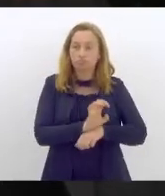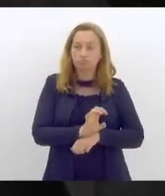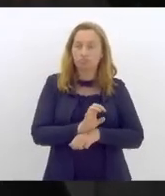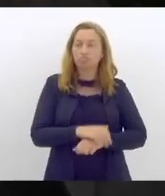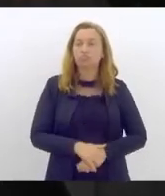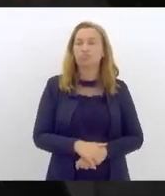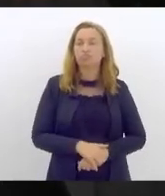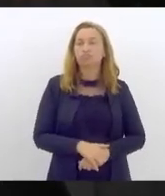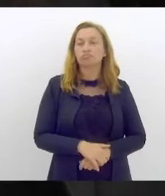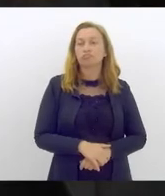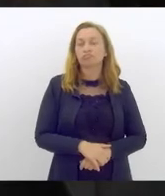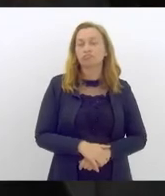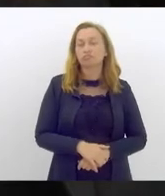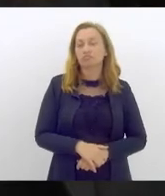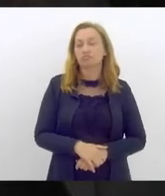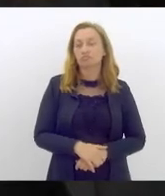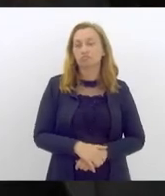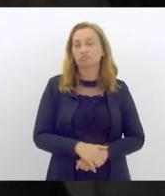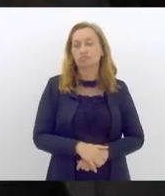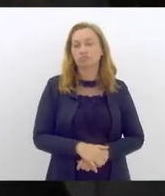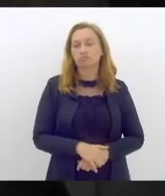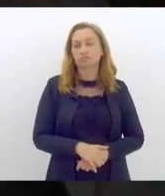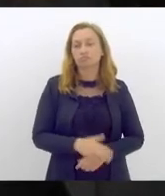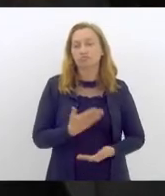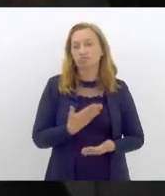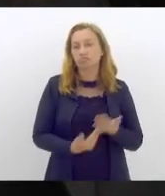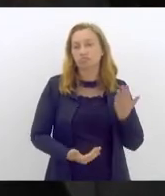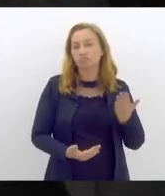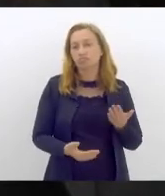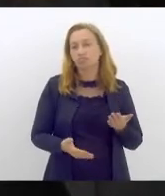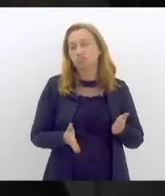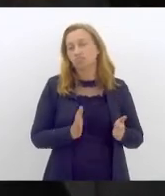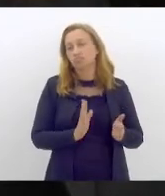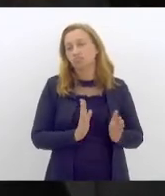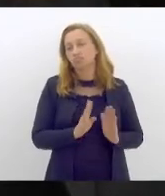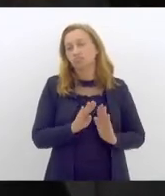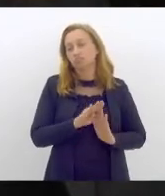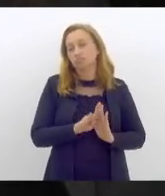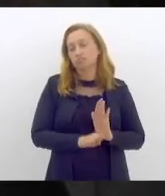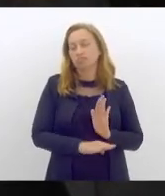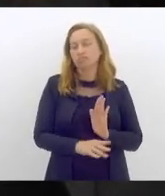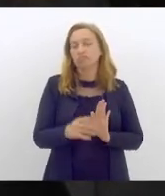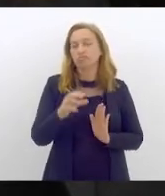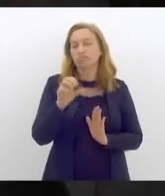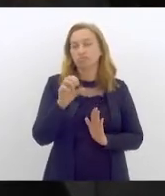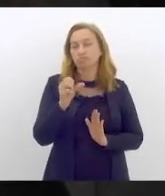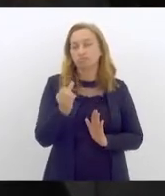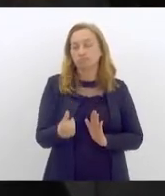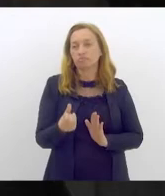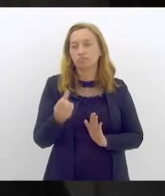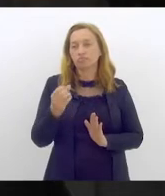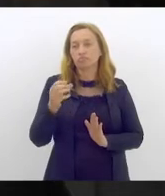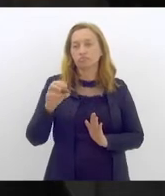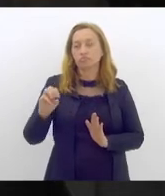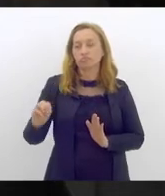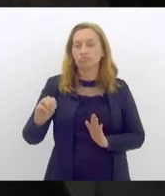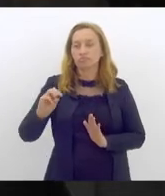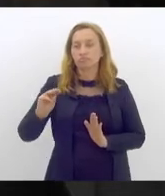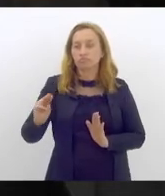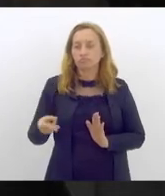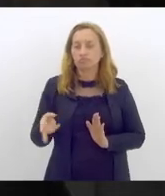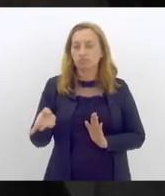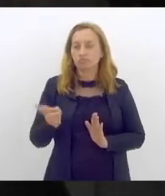do Estado o orçamento da Saúde está perdendo na ordem de 600 milhões de